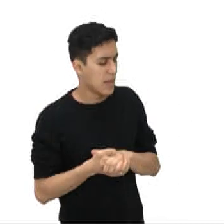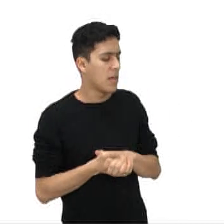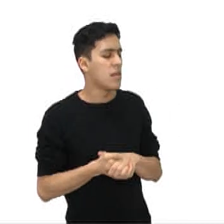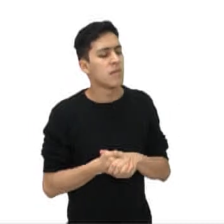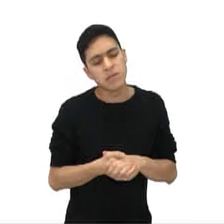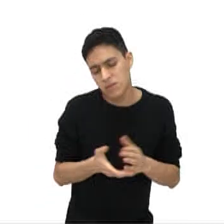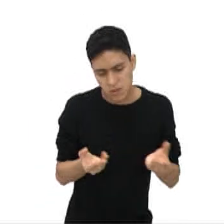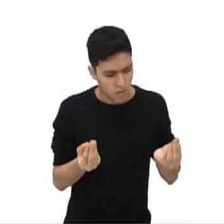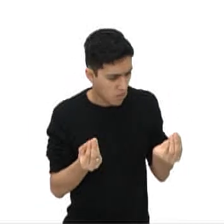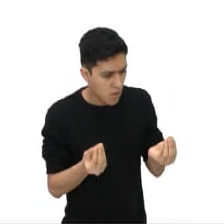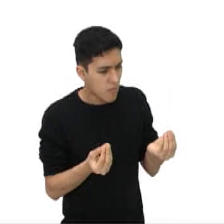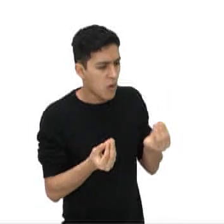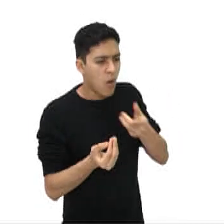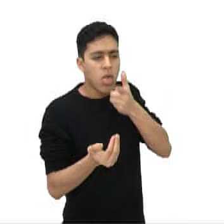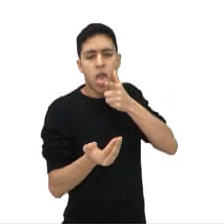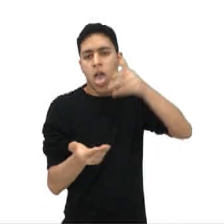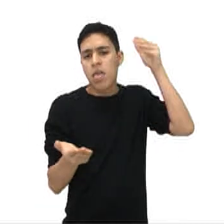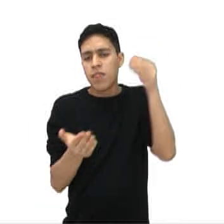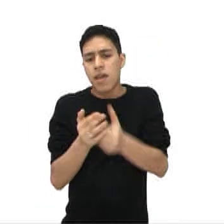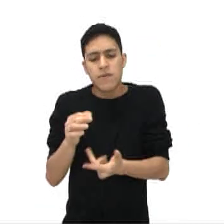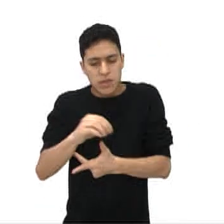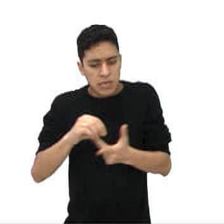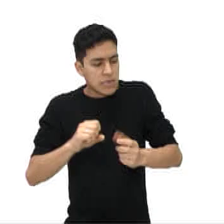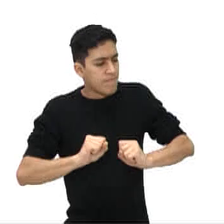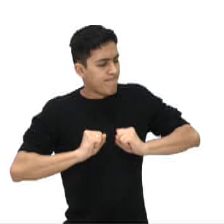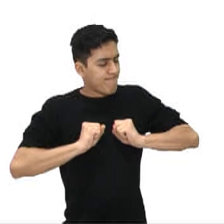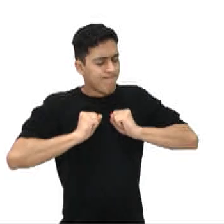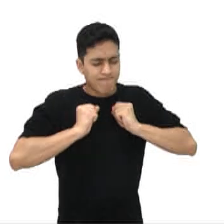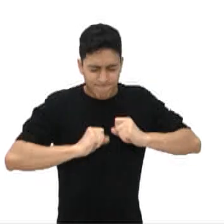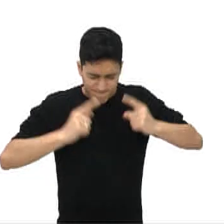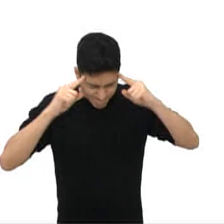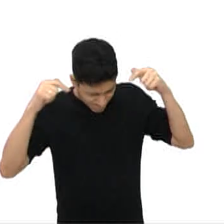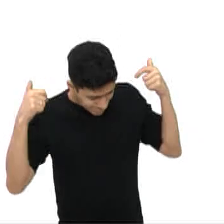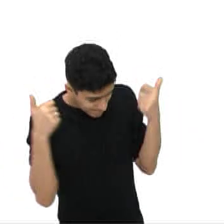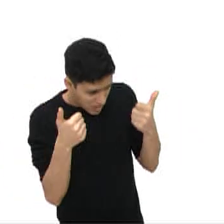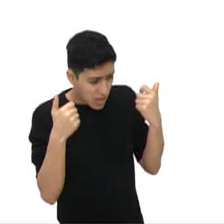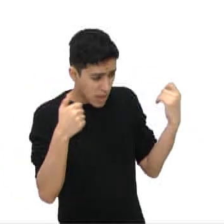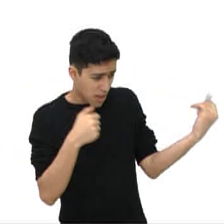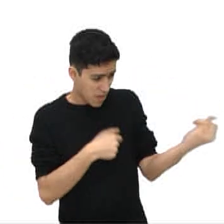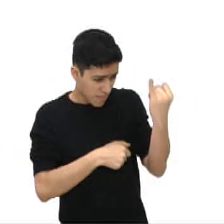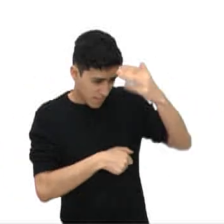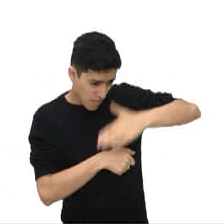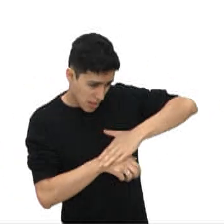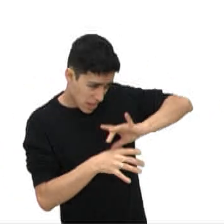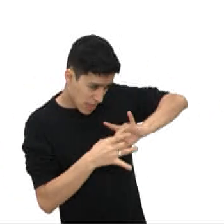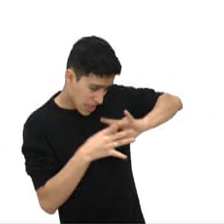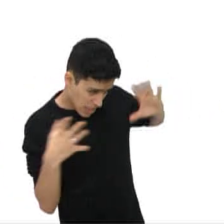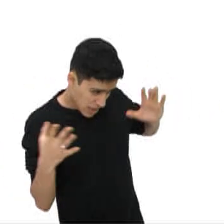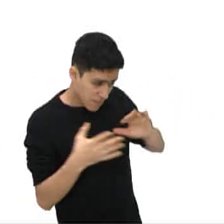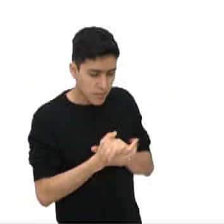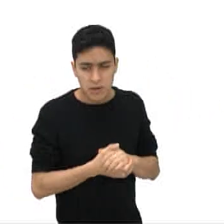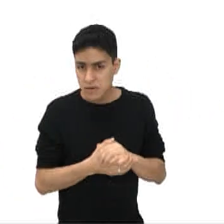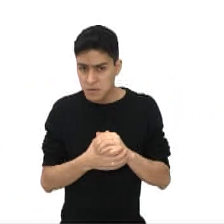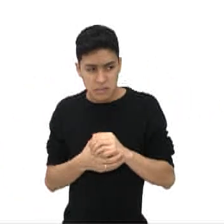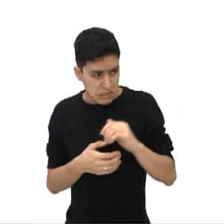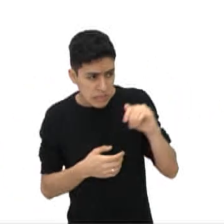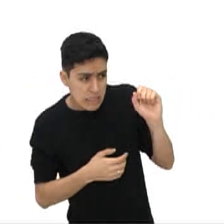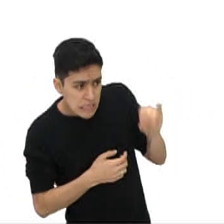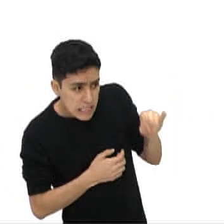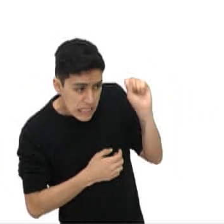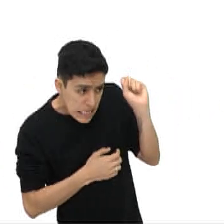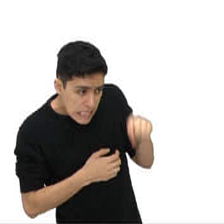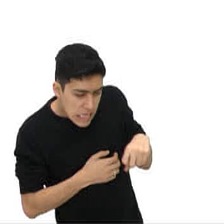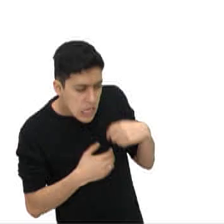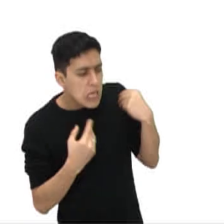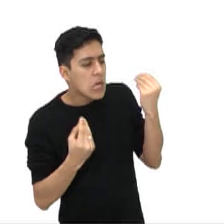chegar motivado até o Enem, você acha importante ter momentos livres? Se sim, como eram esses